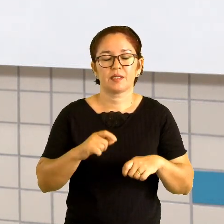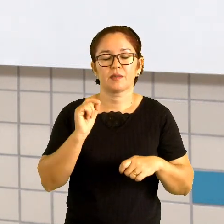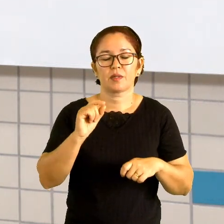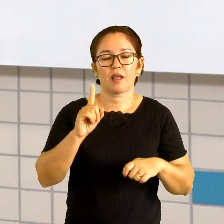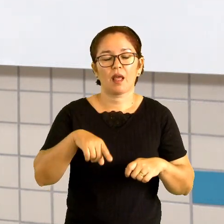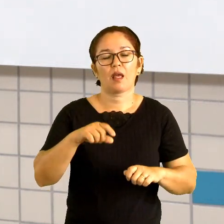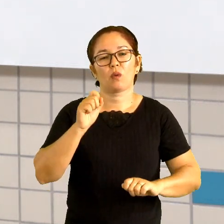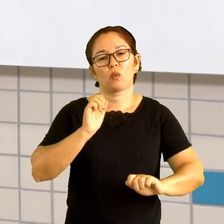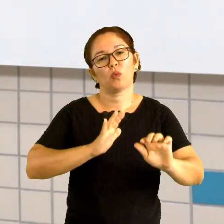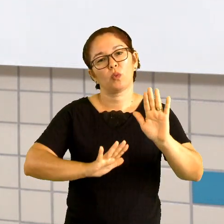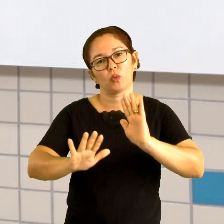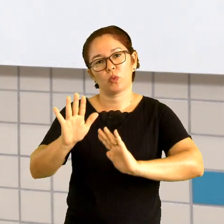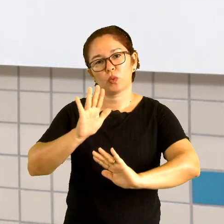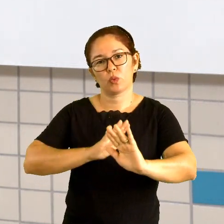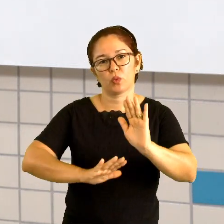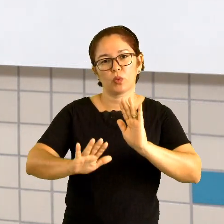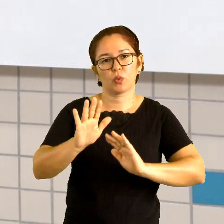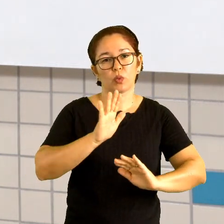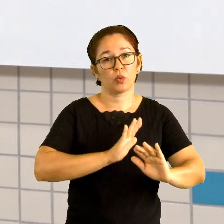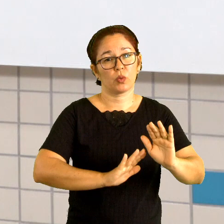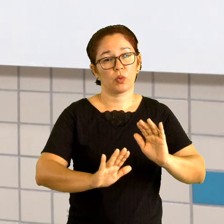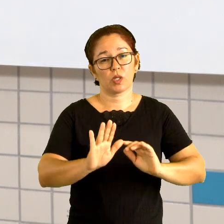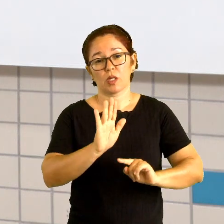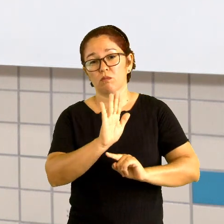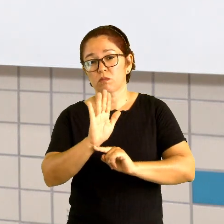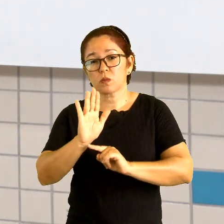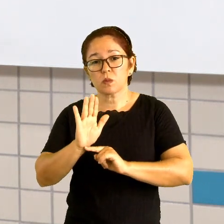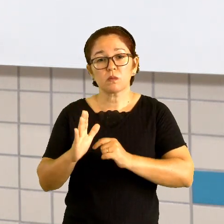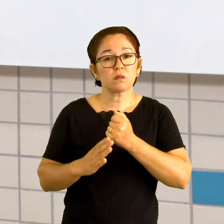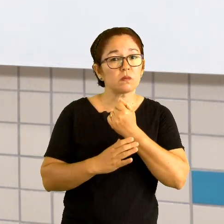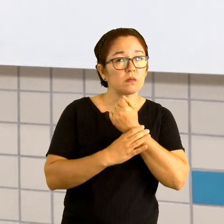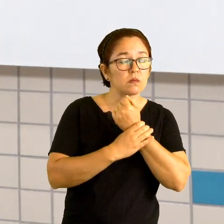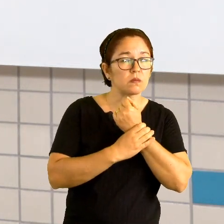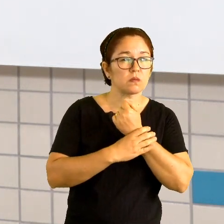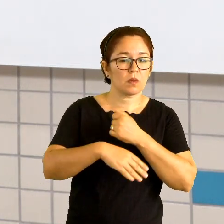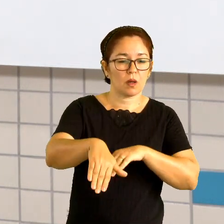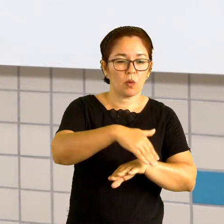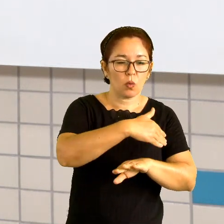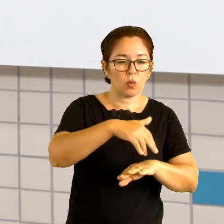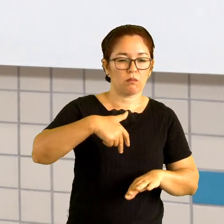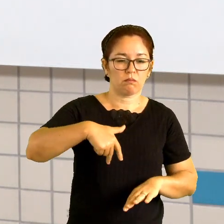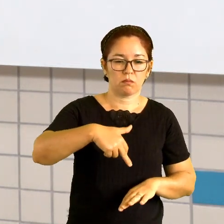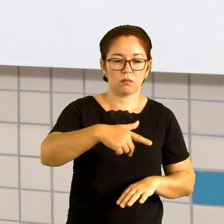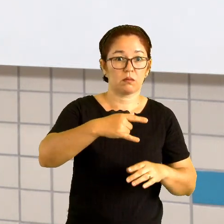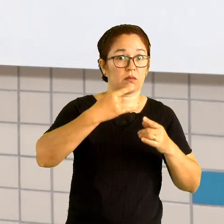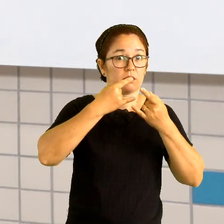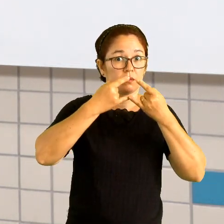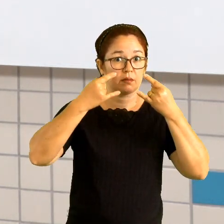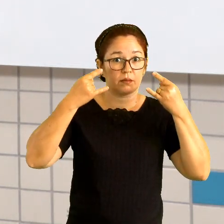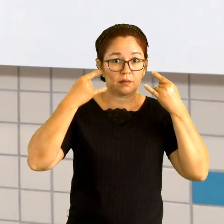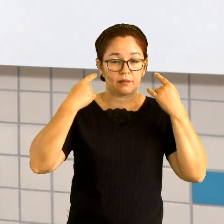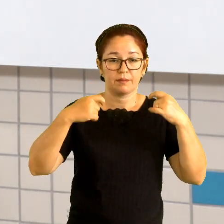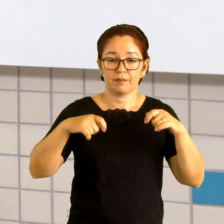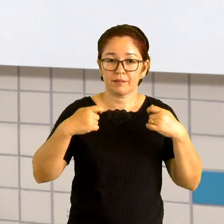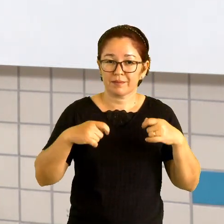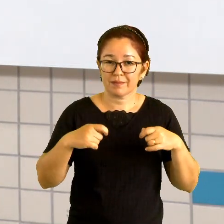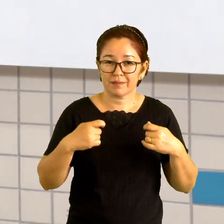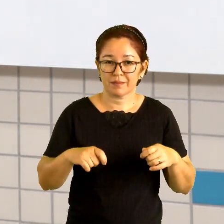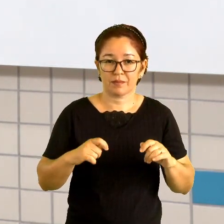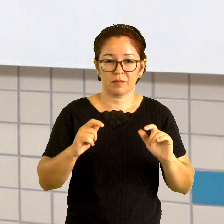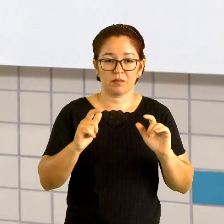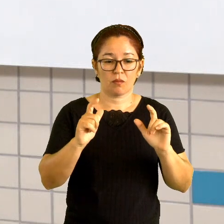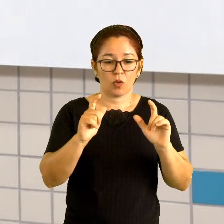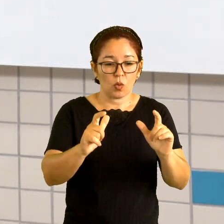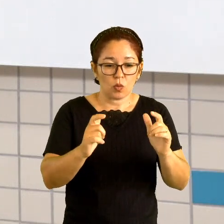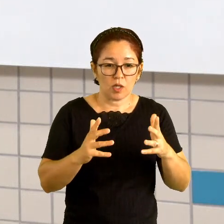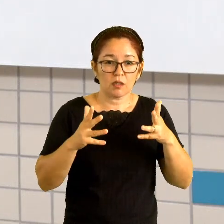que ter quando sair de casa, usar a máscara, aonde chega,